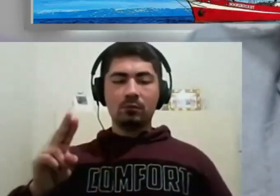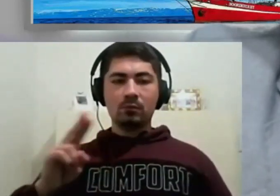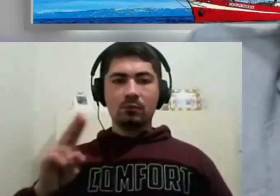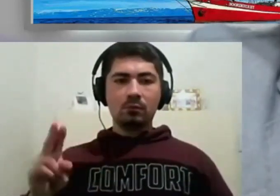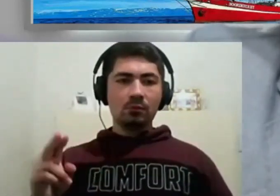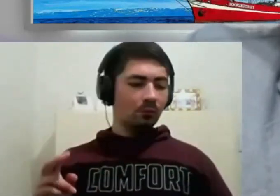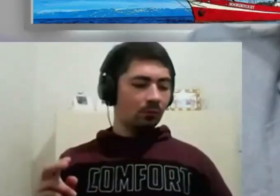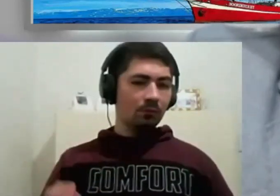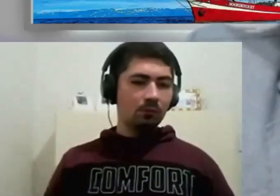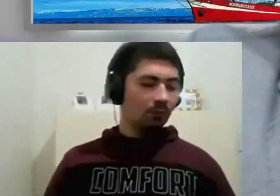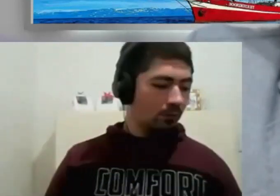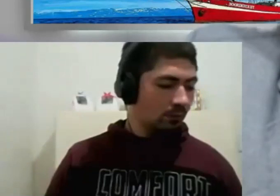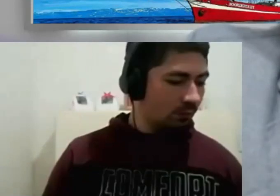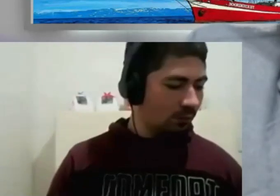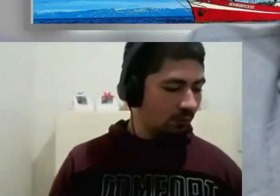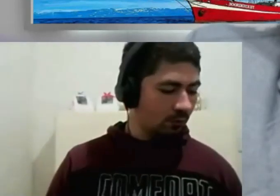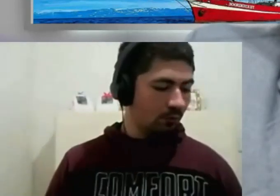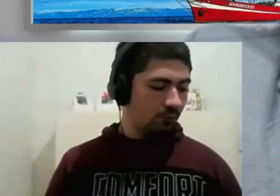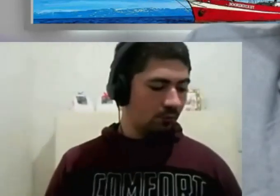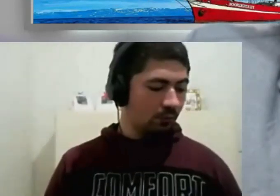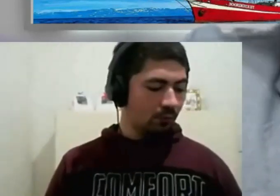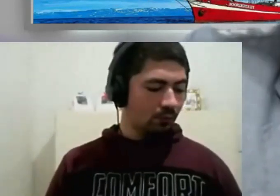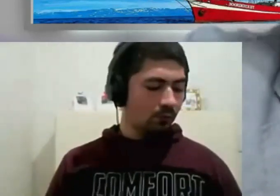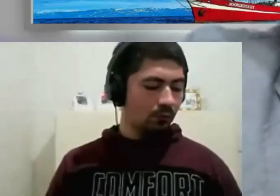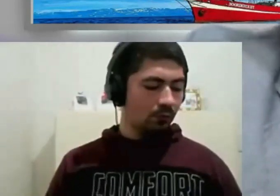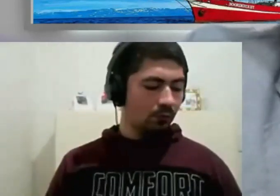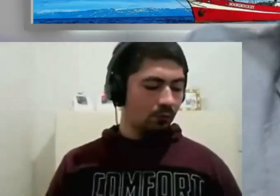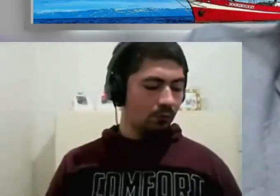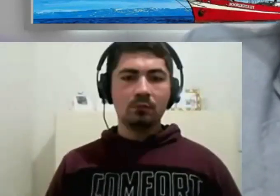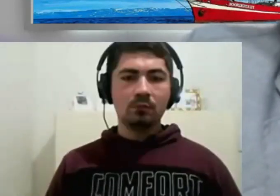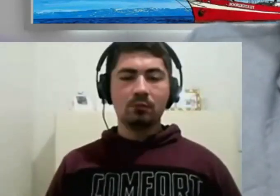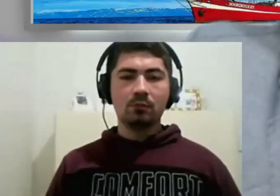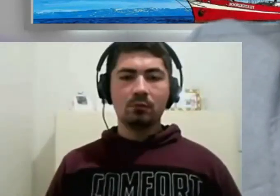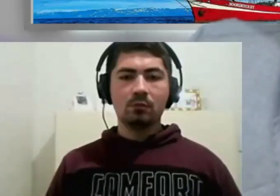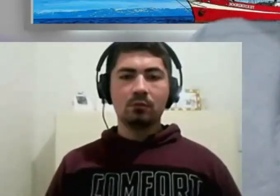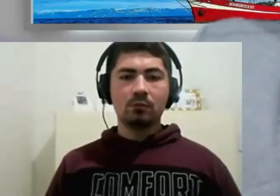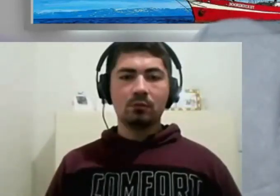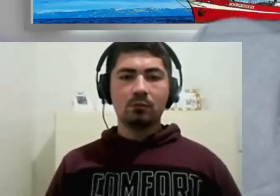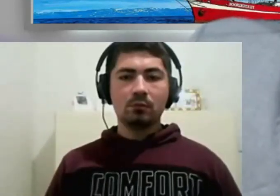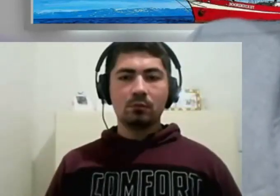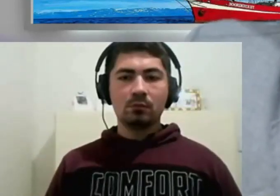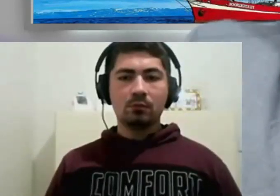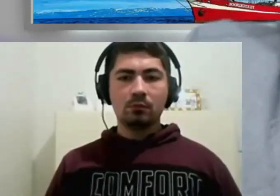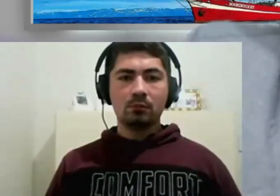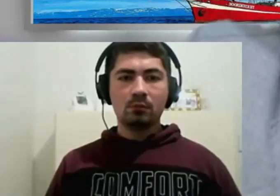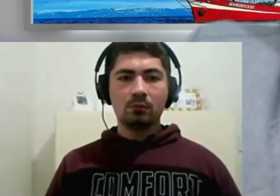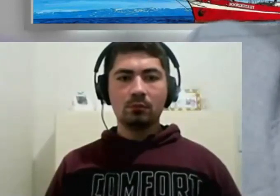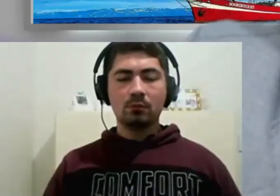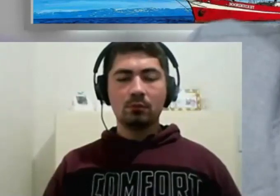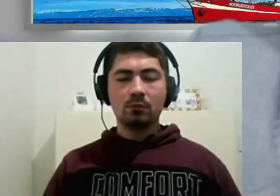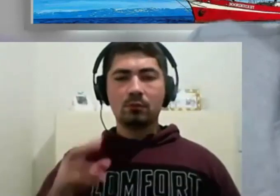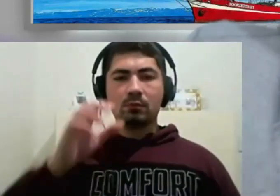favor, Wilson, o ganhador, vamos ver, só vai levar se estiver conectado. Já está aqui o nome,